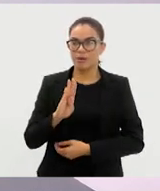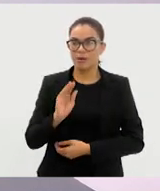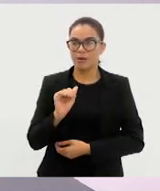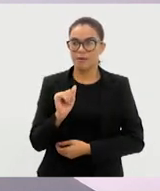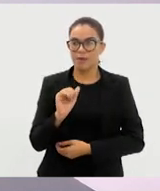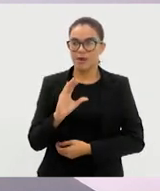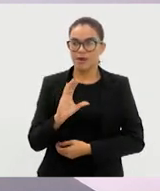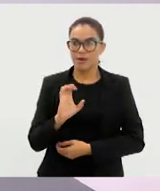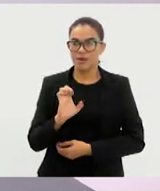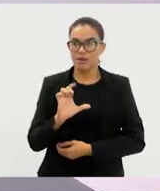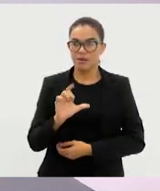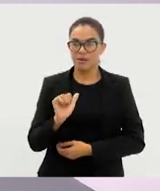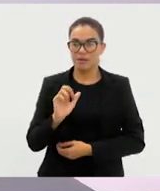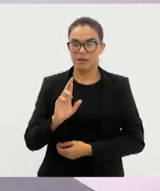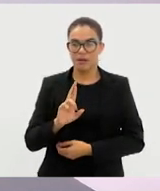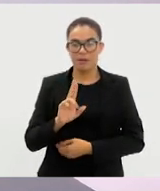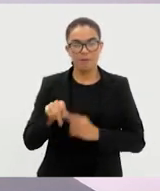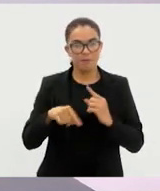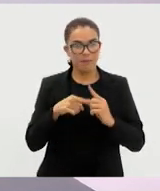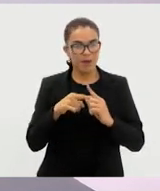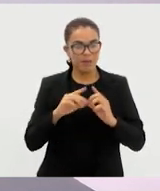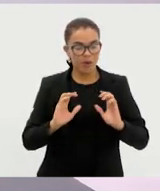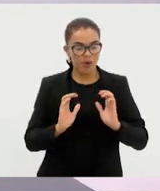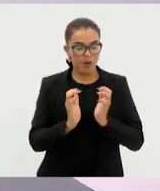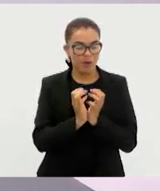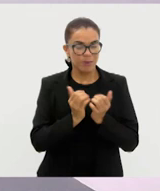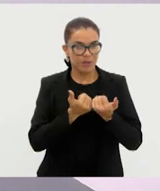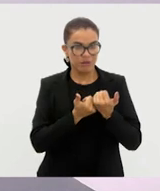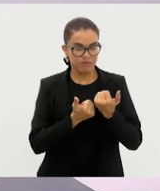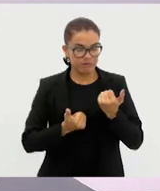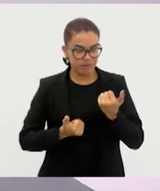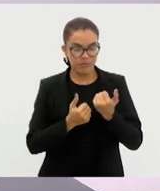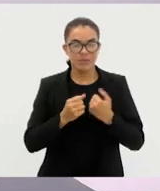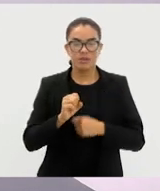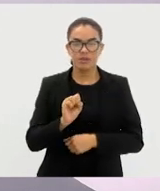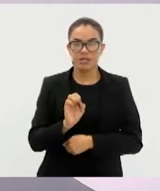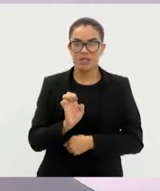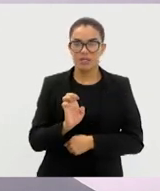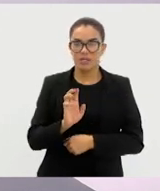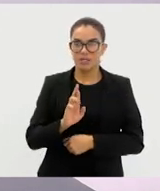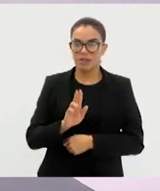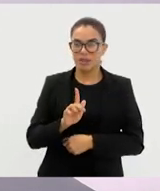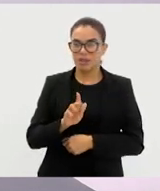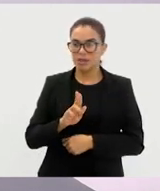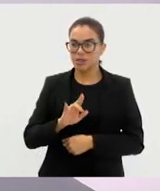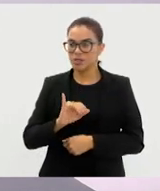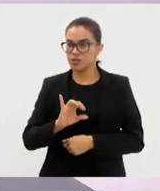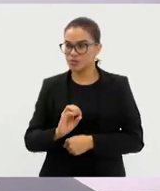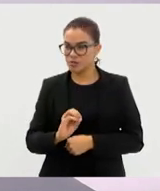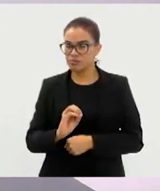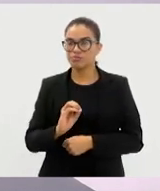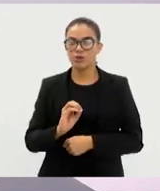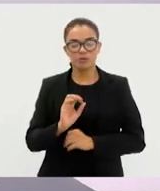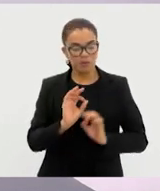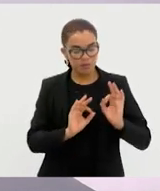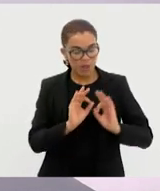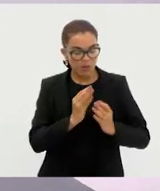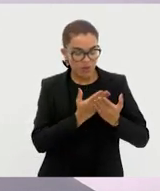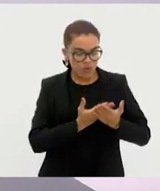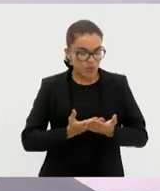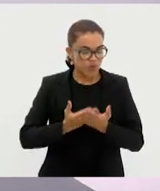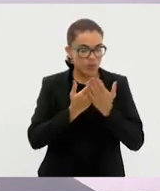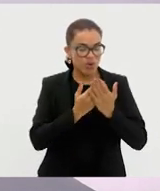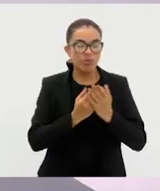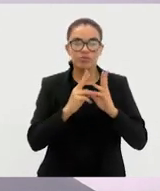a minha assessoria aqui, através do Sérgio Rui, a gente preparou um estudo sobre cada